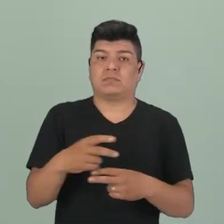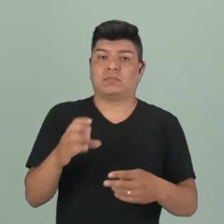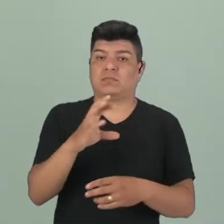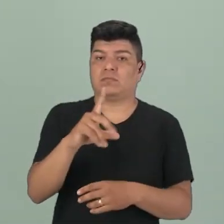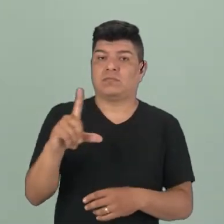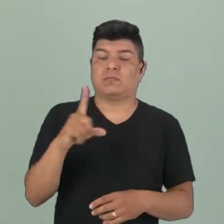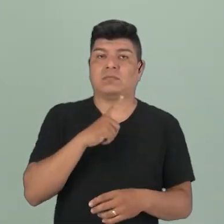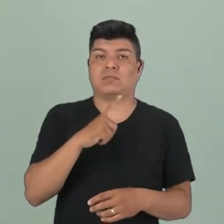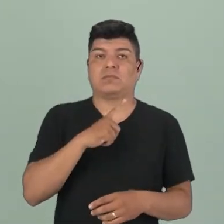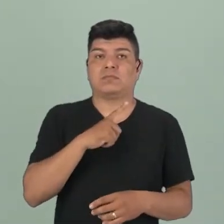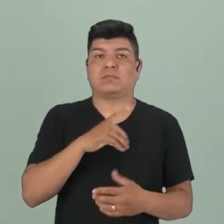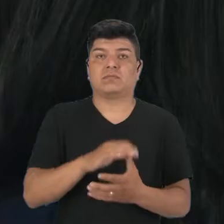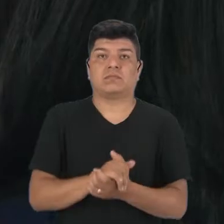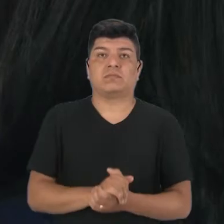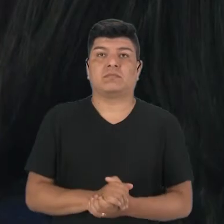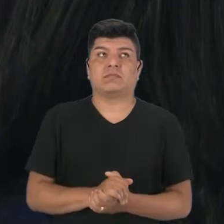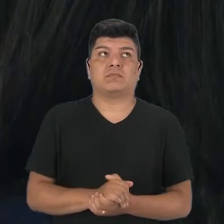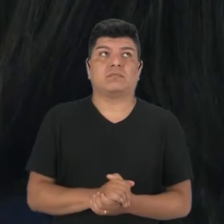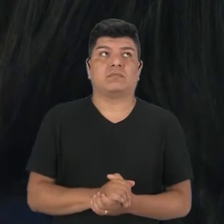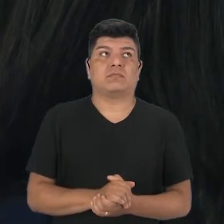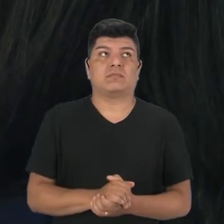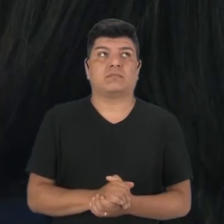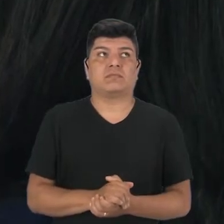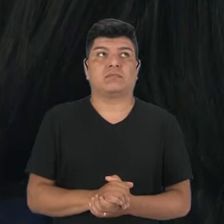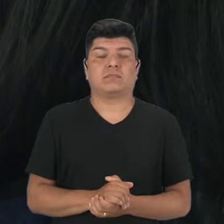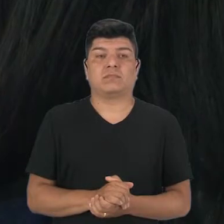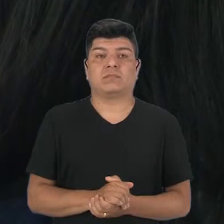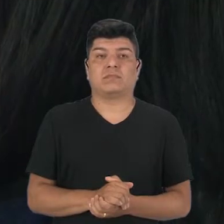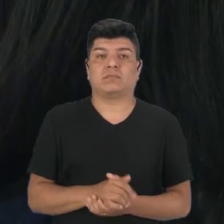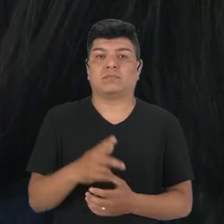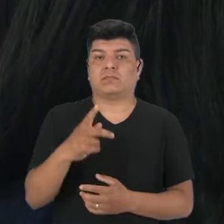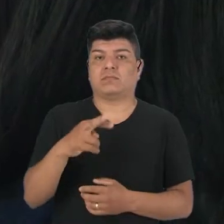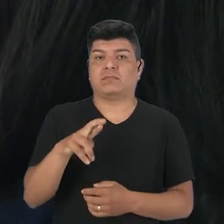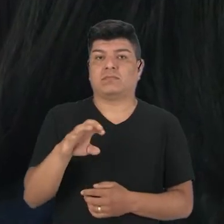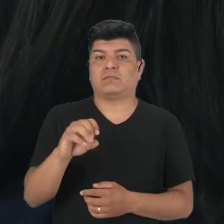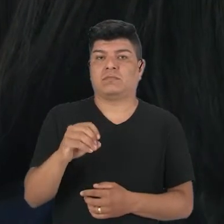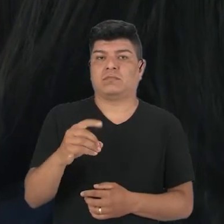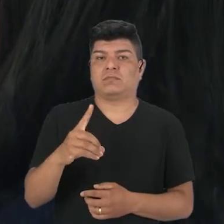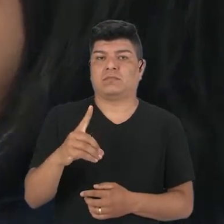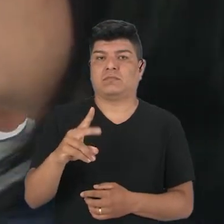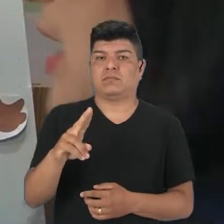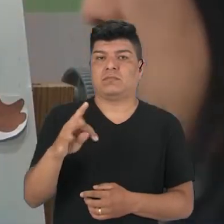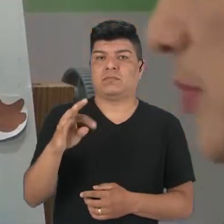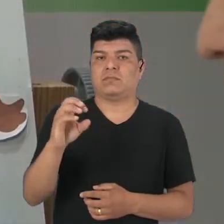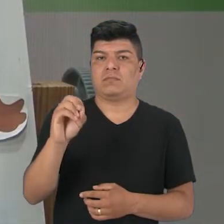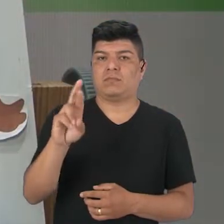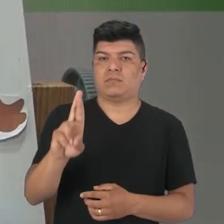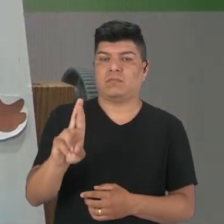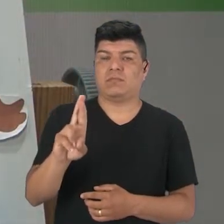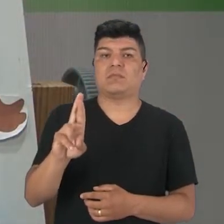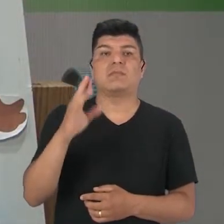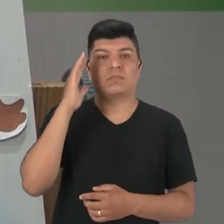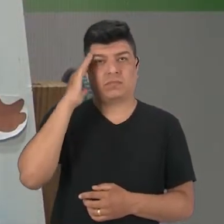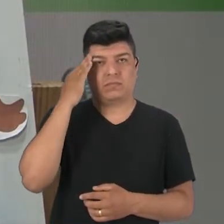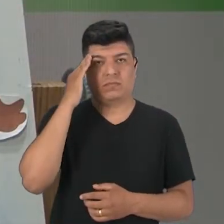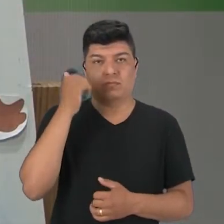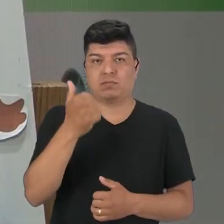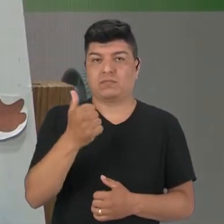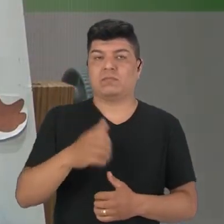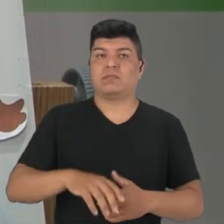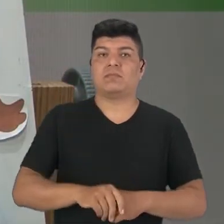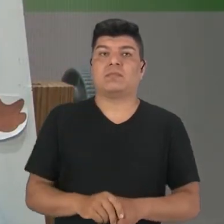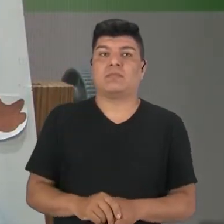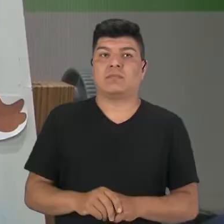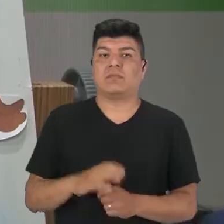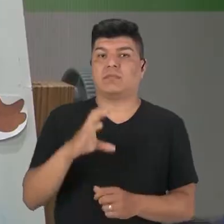nessa classificação que a gente coloca ela com pro tutor essa classificação dela que é para a gente entender